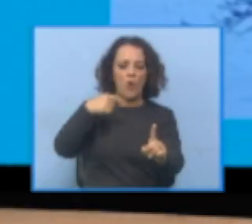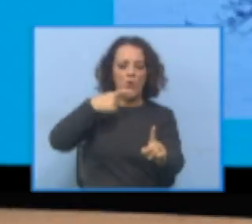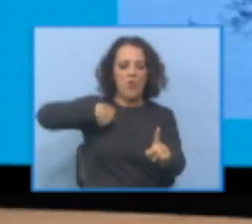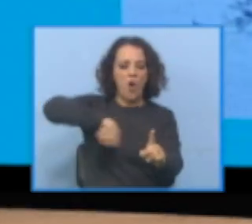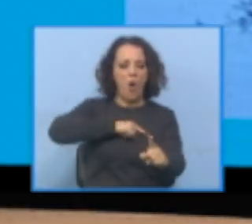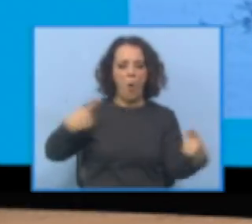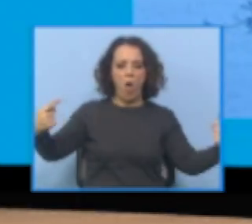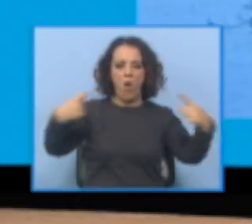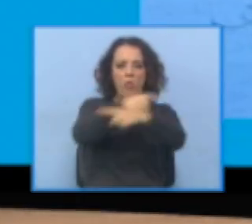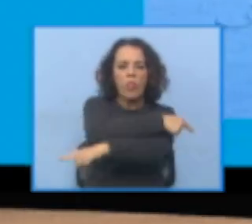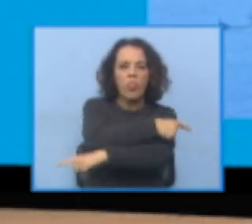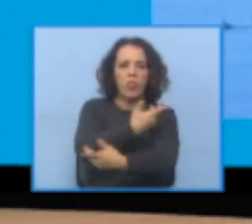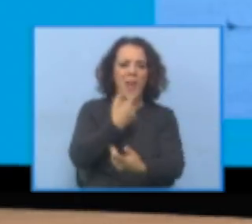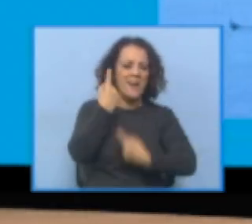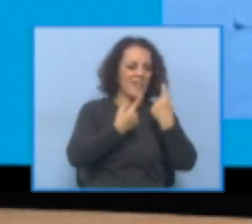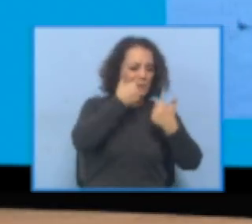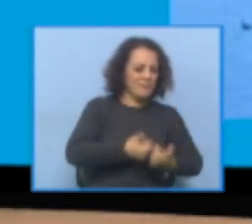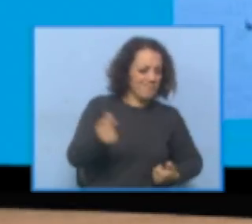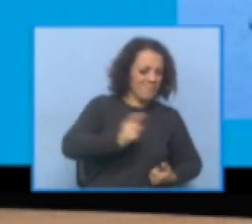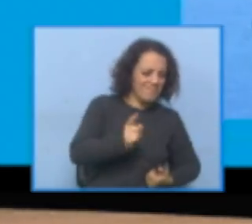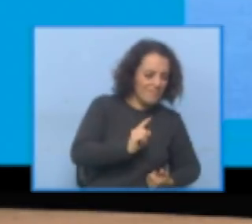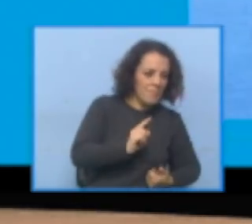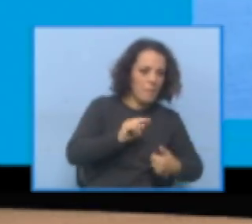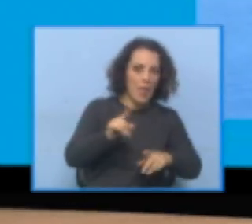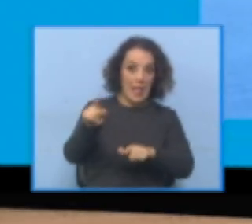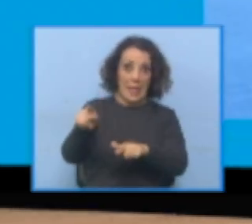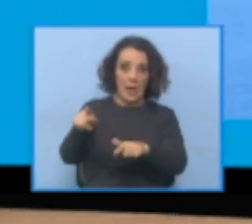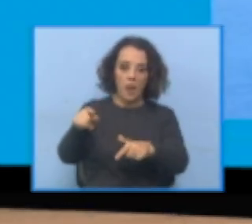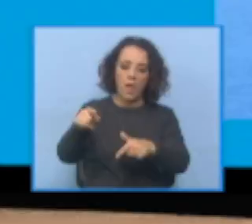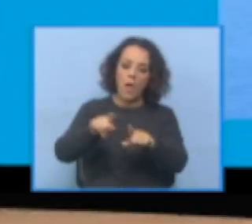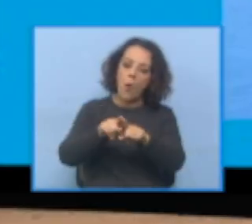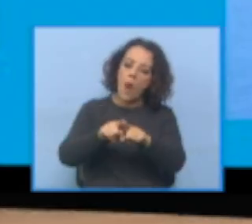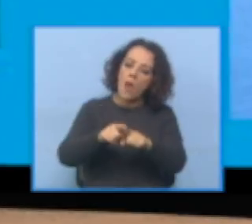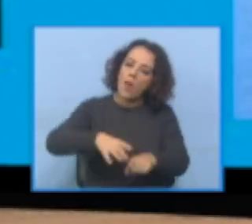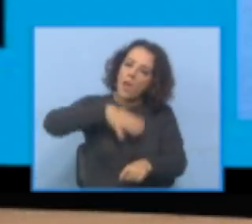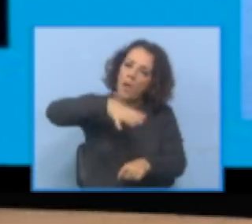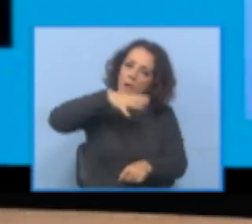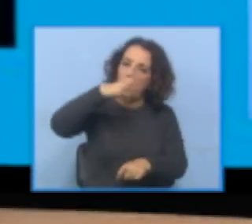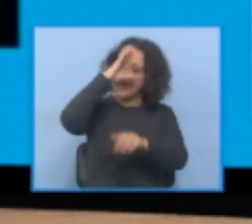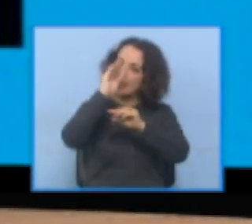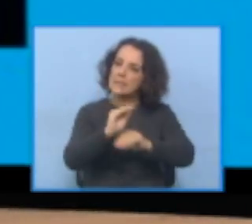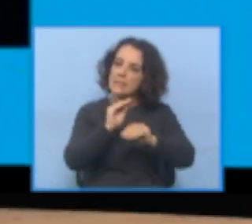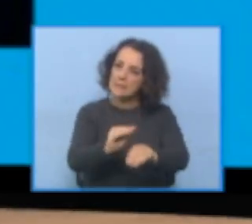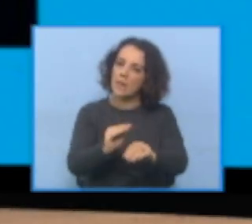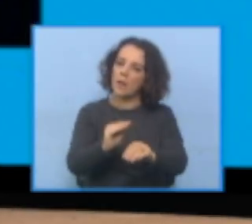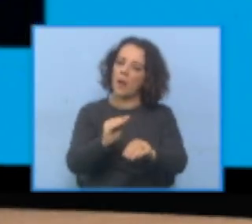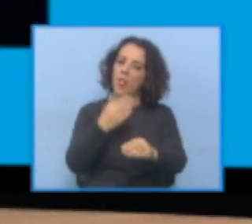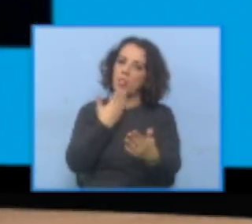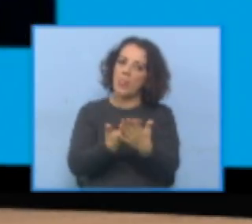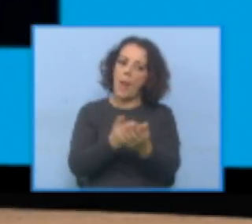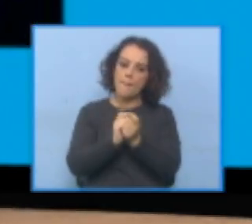e daquilo que às vezes não vai bem, e ele ensina-nos como provocou essa